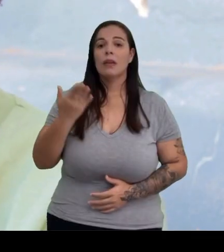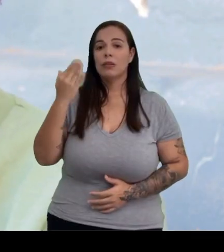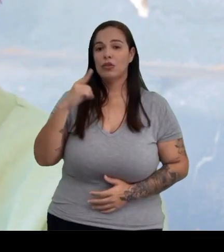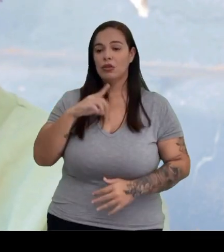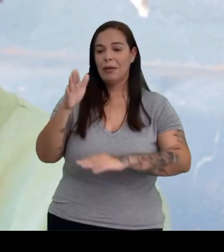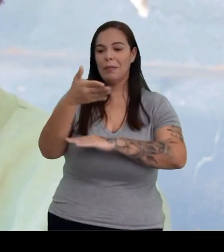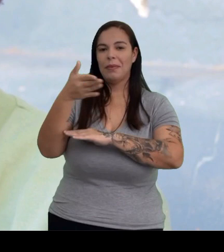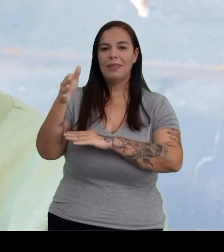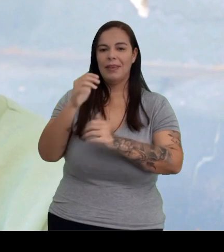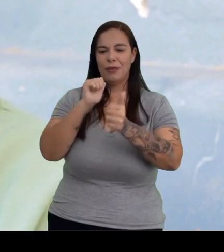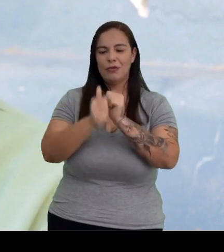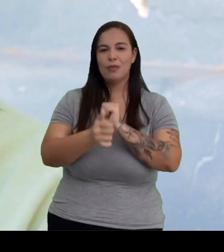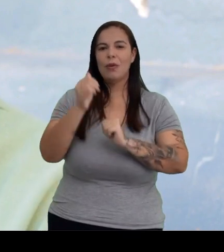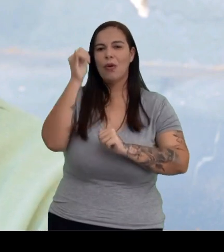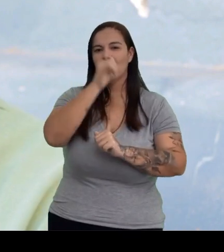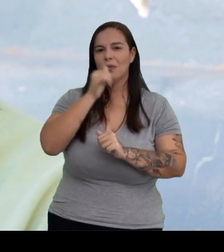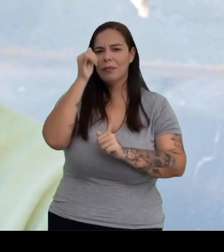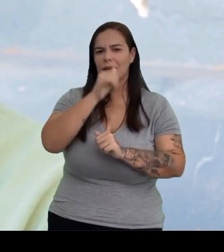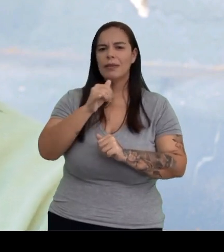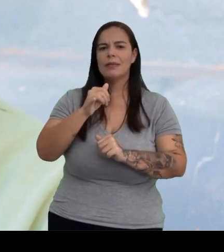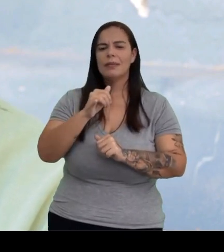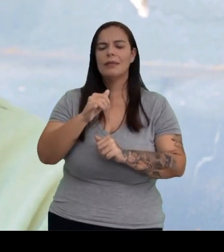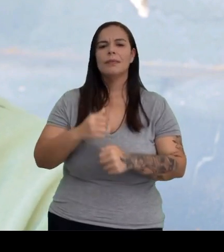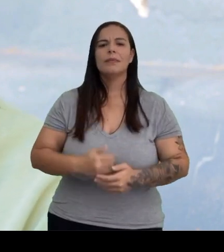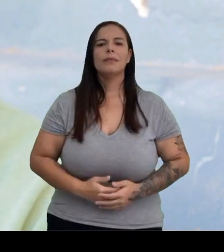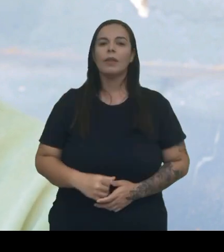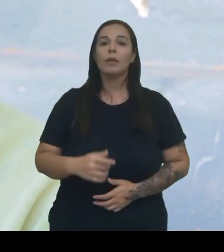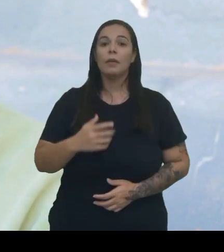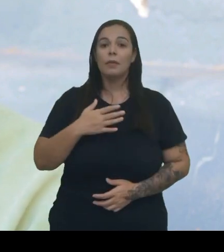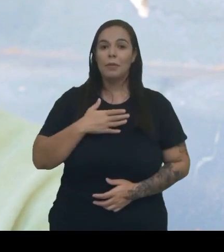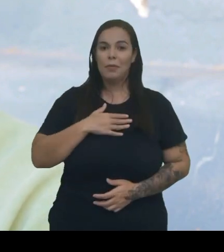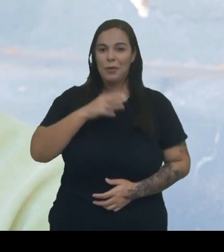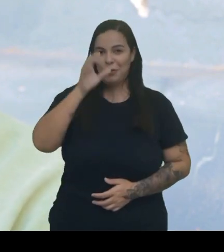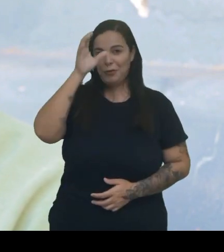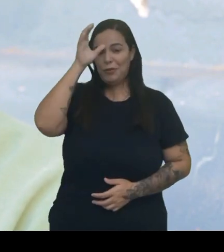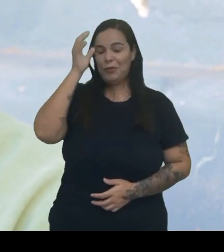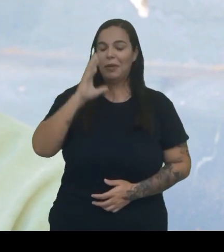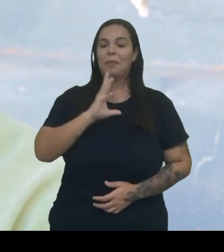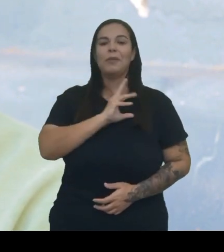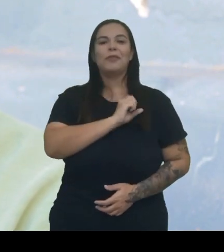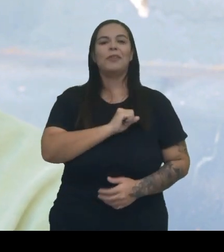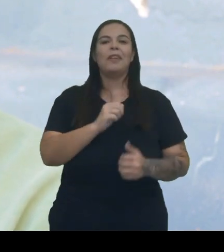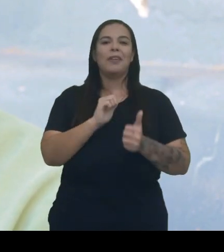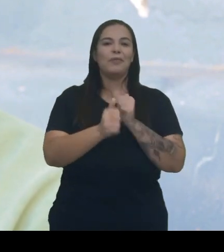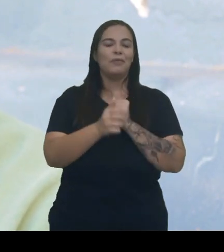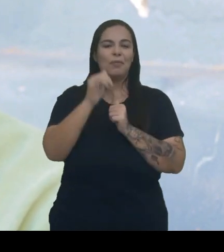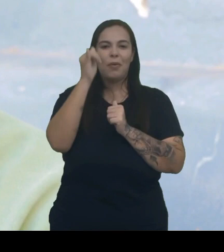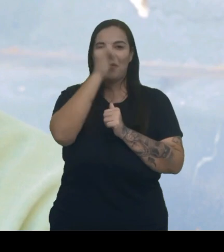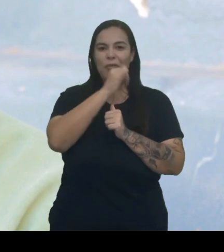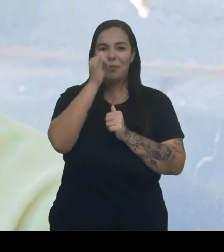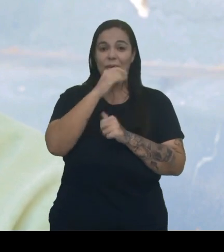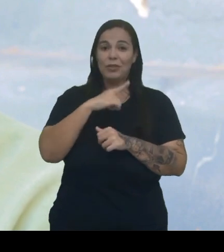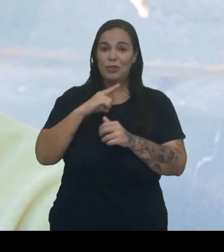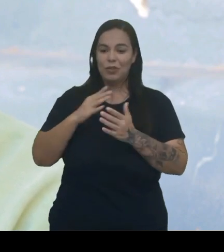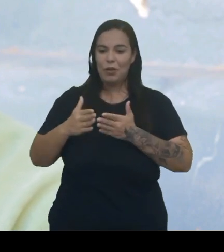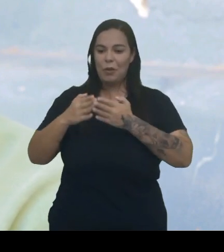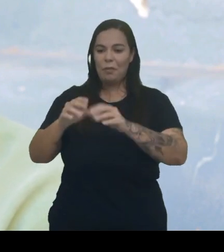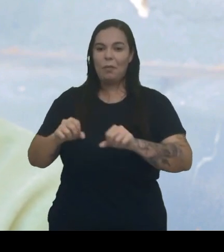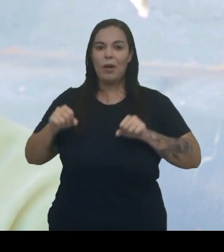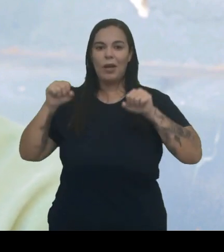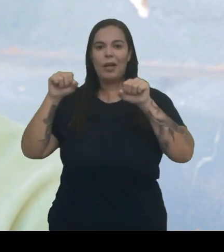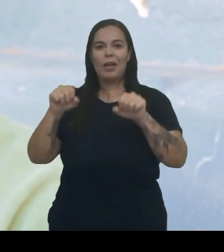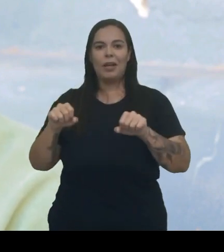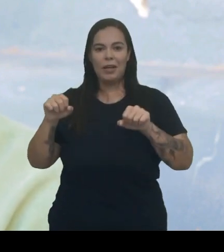que tinha a bandeira do Fluminense? Tinha uma que tinha o símbolo do Fluminense. O meu tio era apaixonado pelo Fluminense. Ele tinha uma canoa, chamava-se Maria